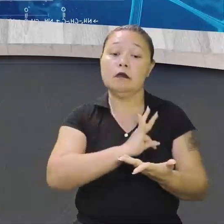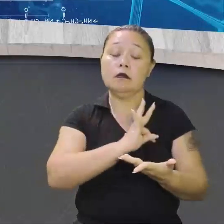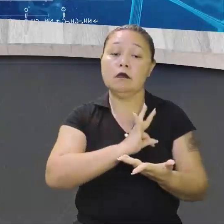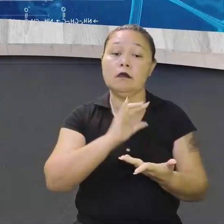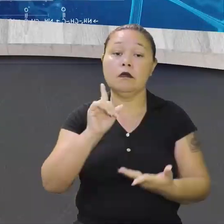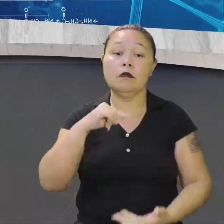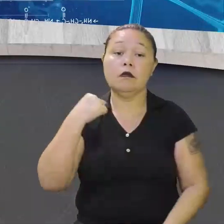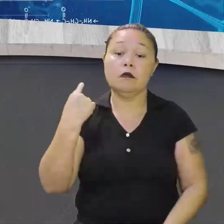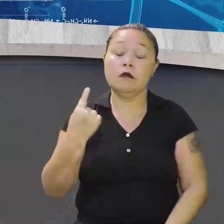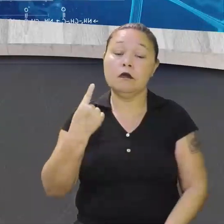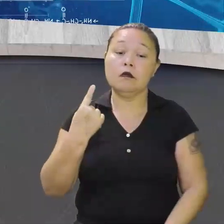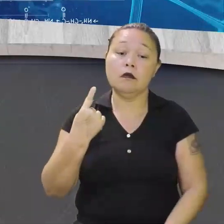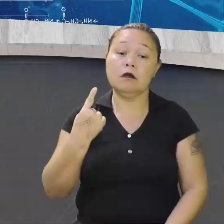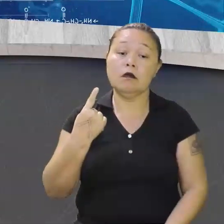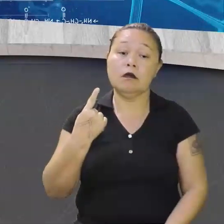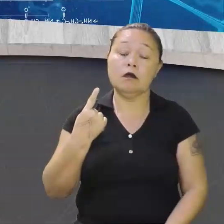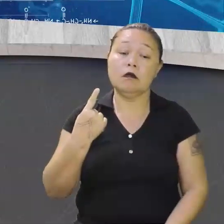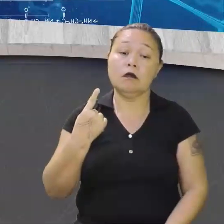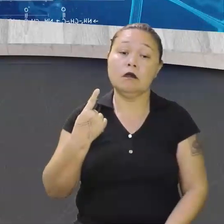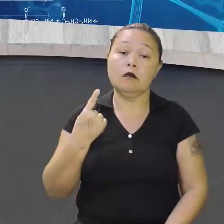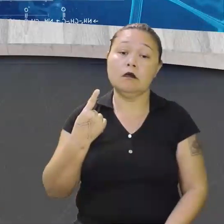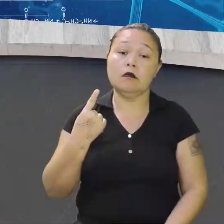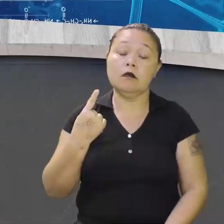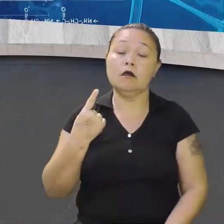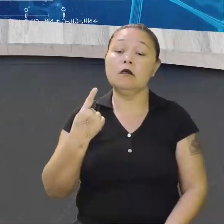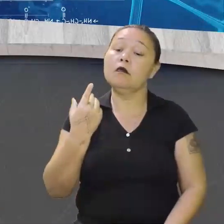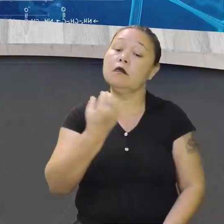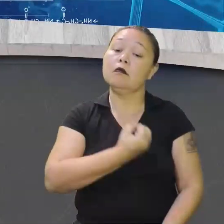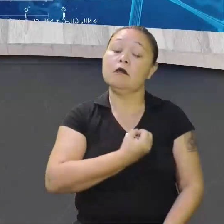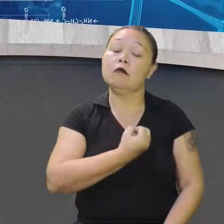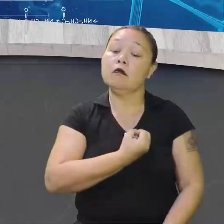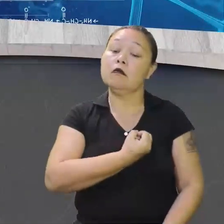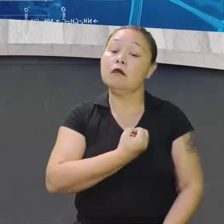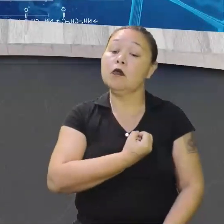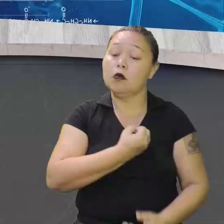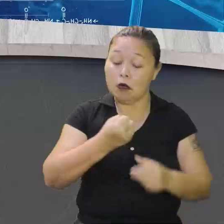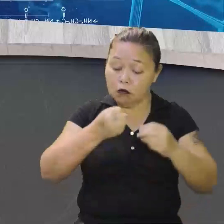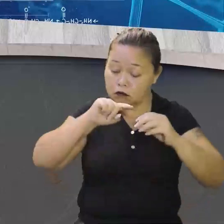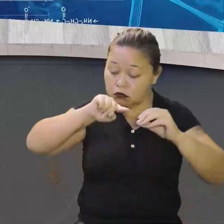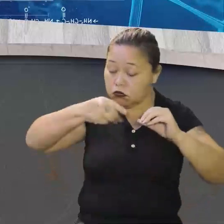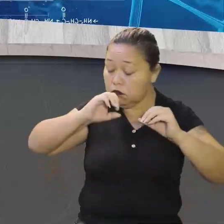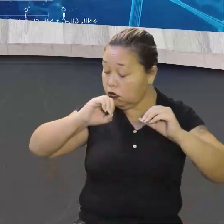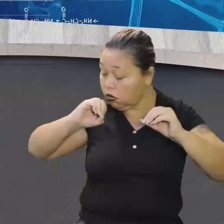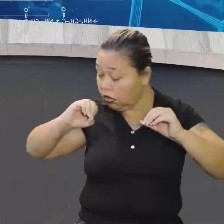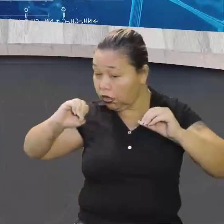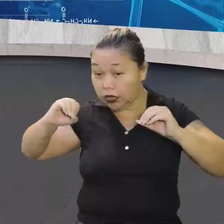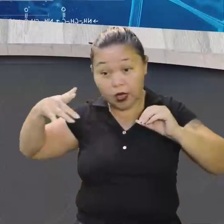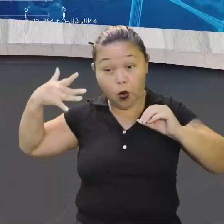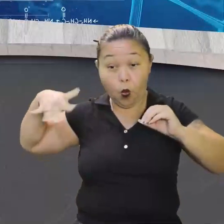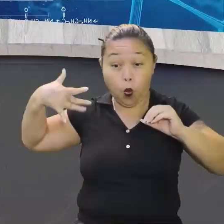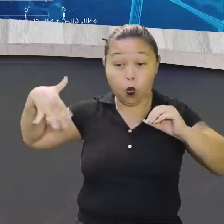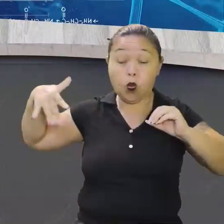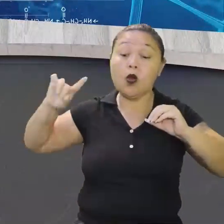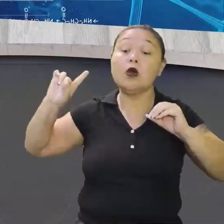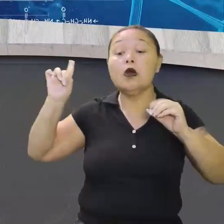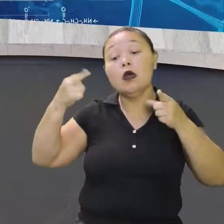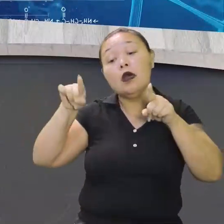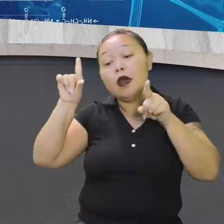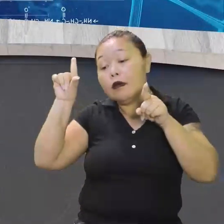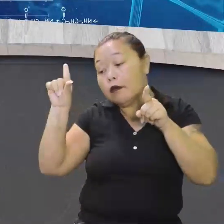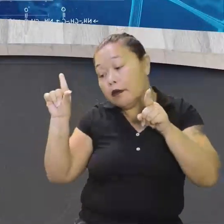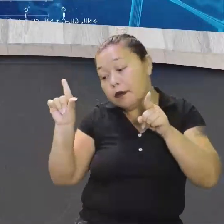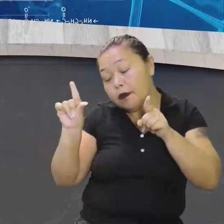gente abordar números grandes em números pequenos